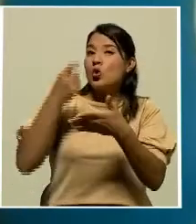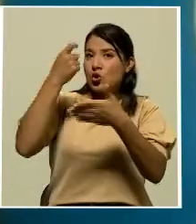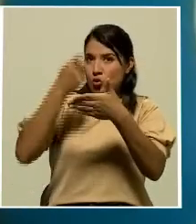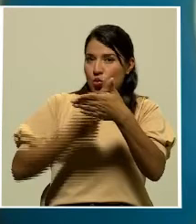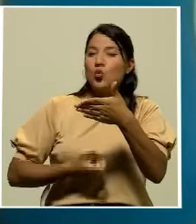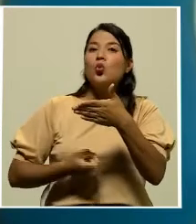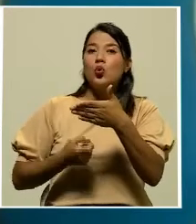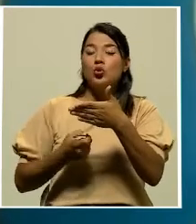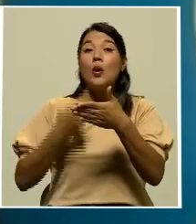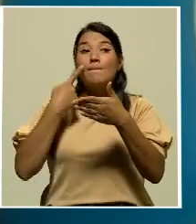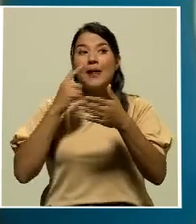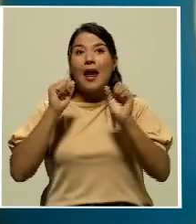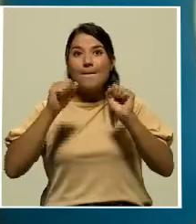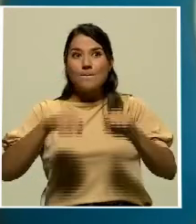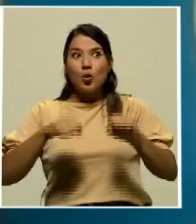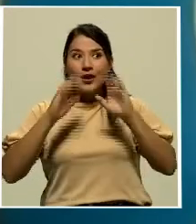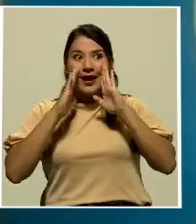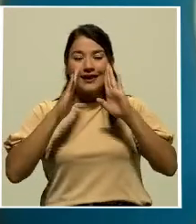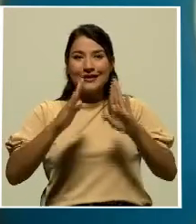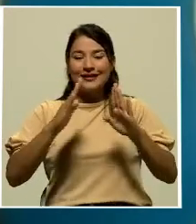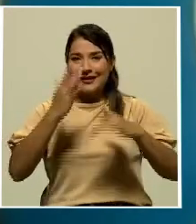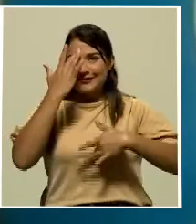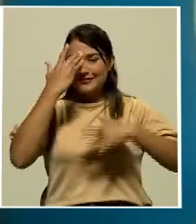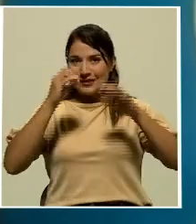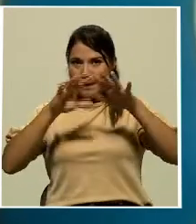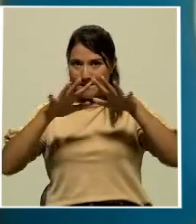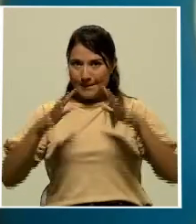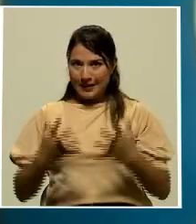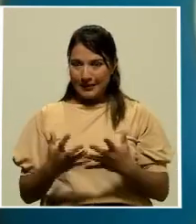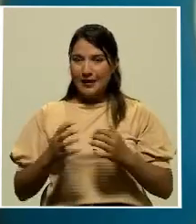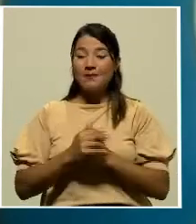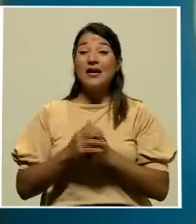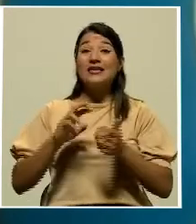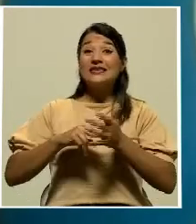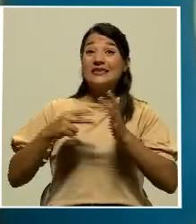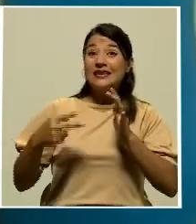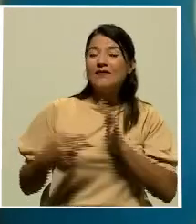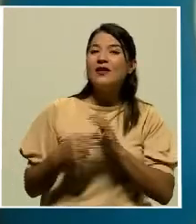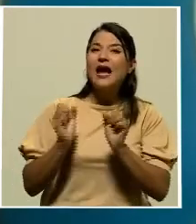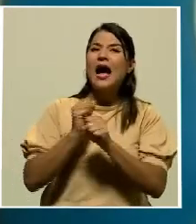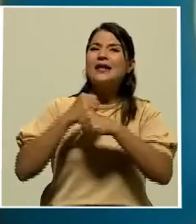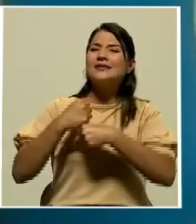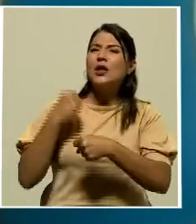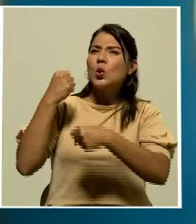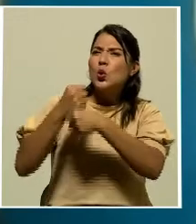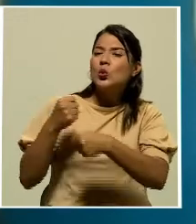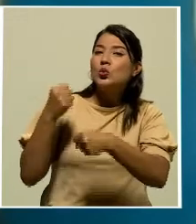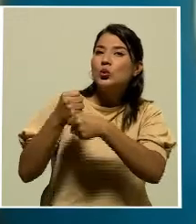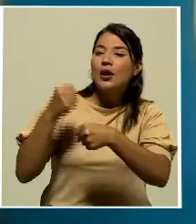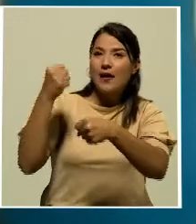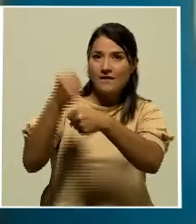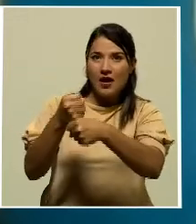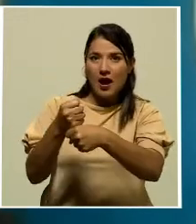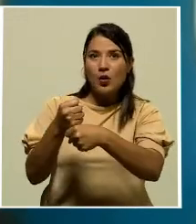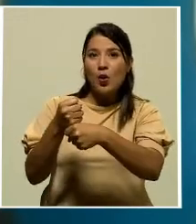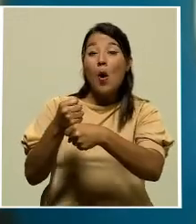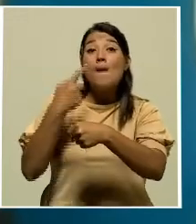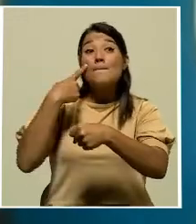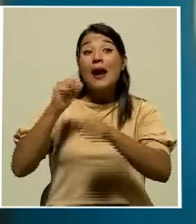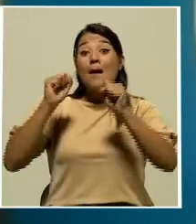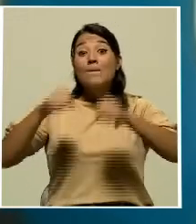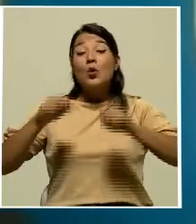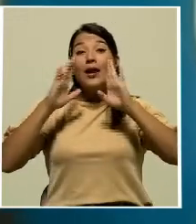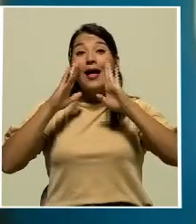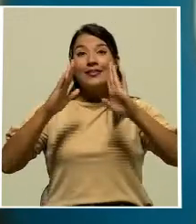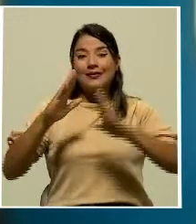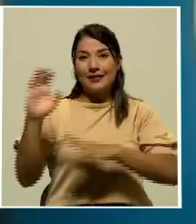à pandemia de Covid-19. Ou seja, fazendo um trabalho direto de resposta à emergência,